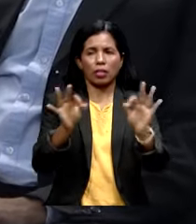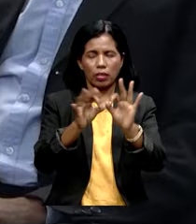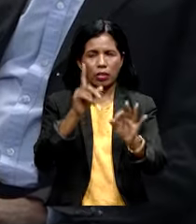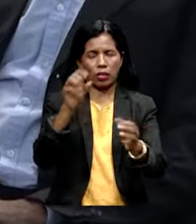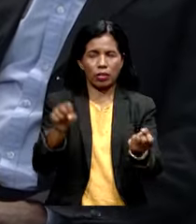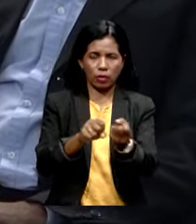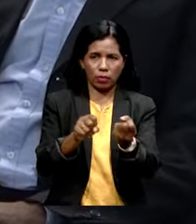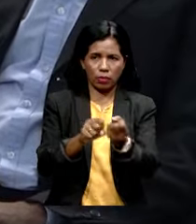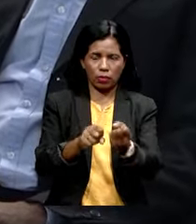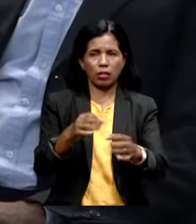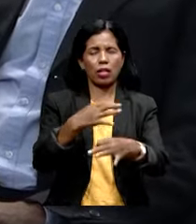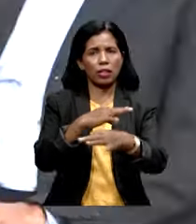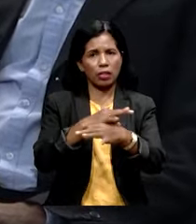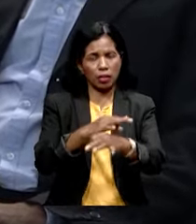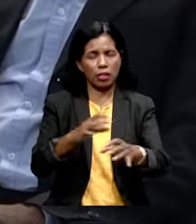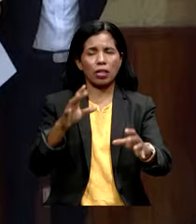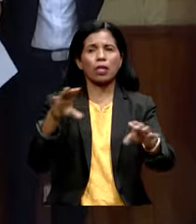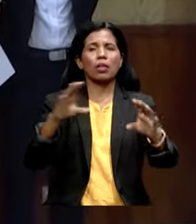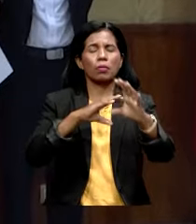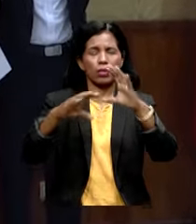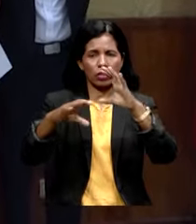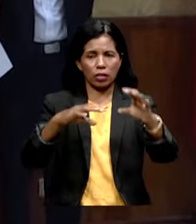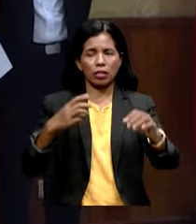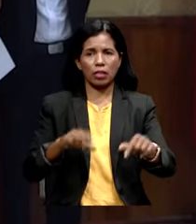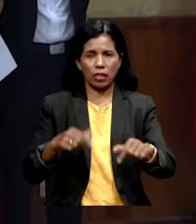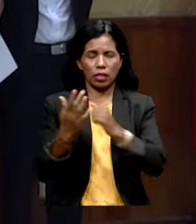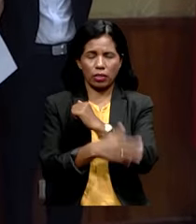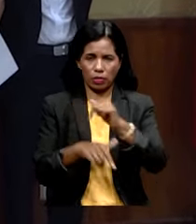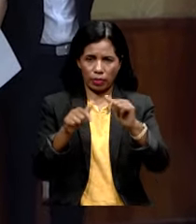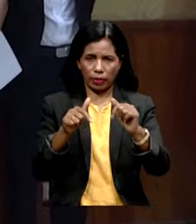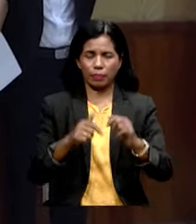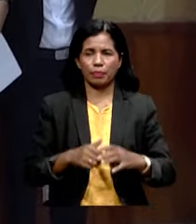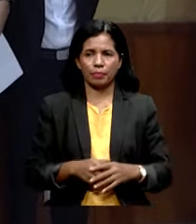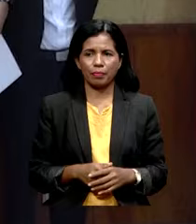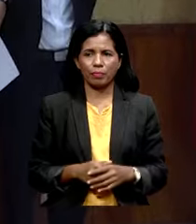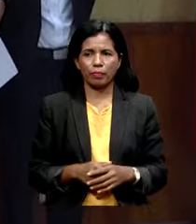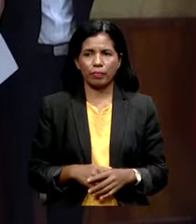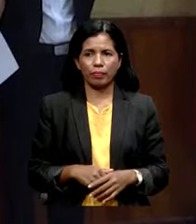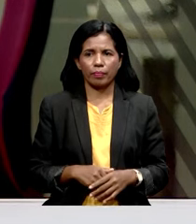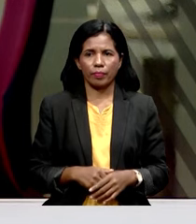o sistema de telecomunicação e a relar. Adere Ximenez, bem-vindo Ximenez, GMN.